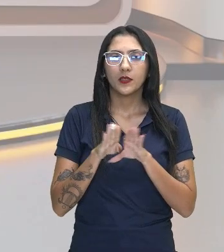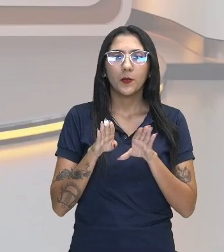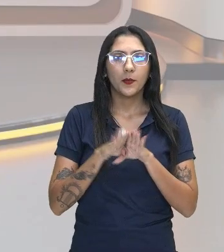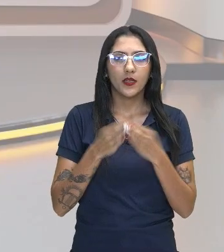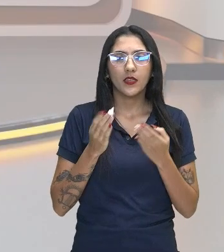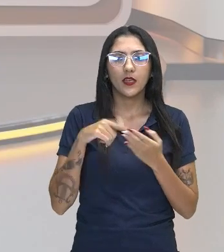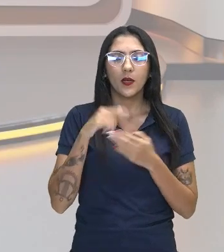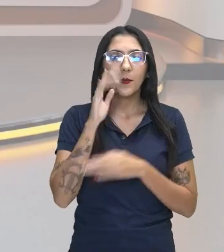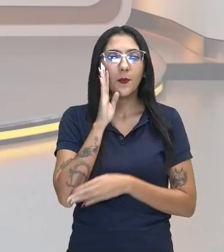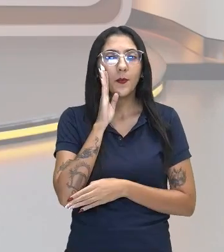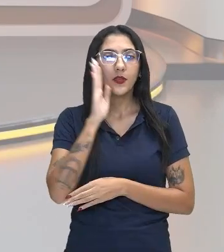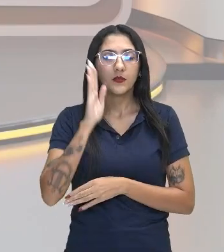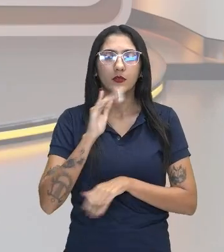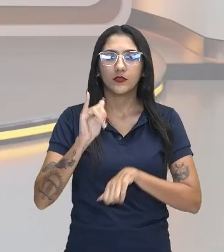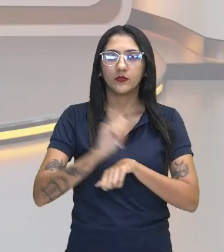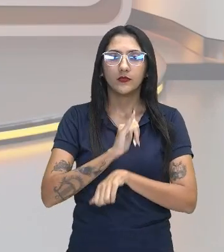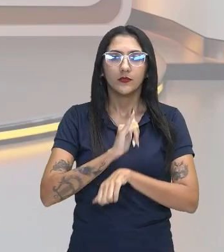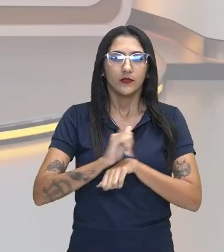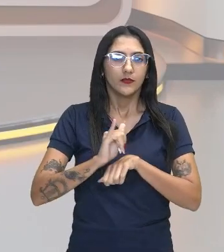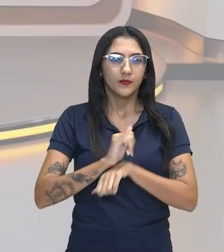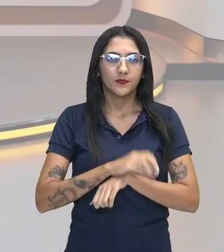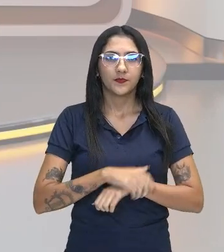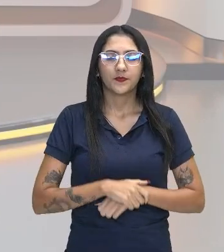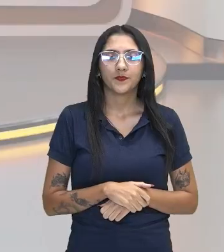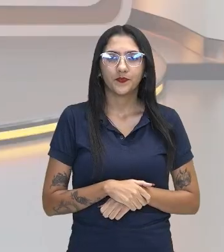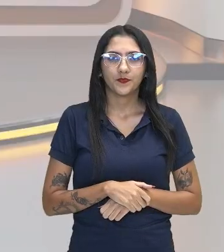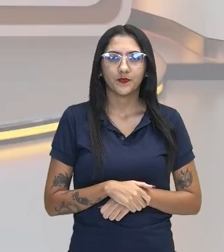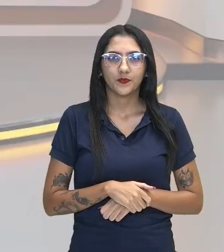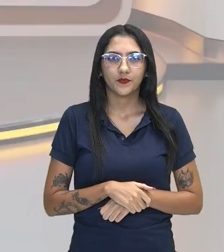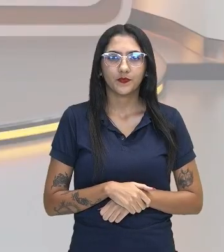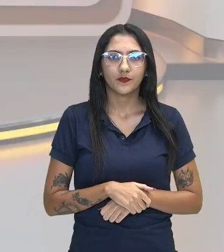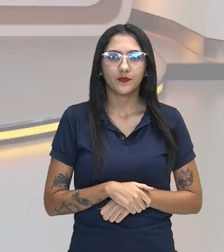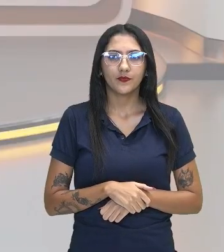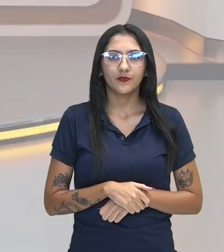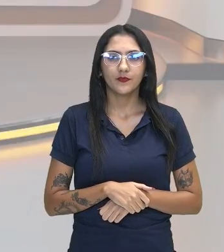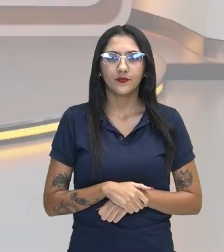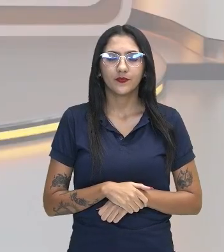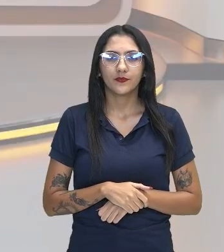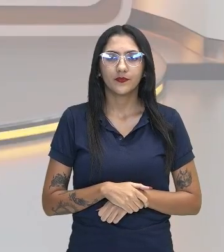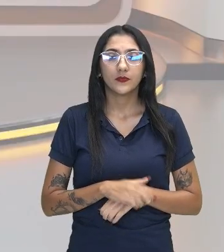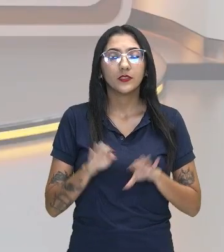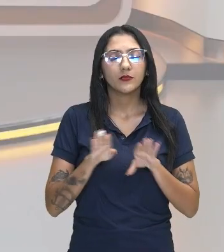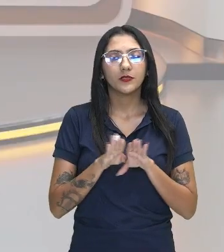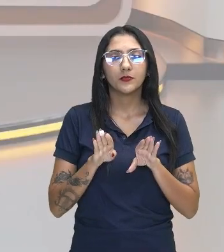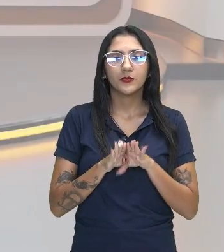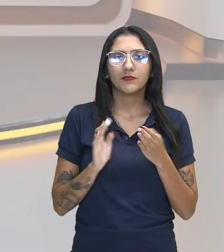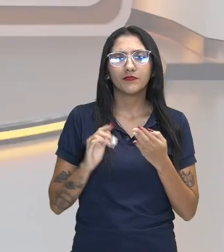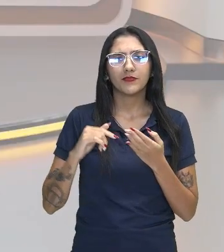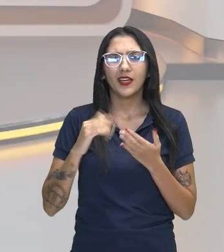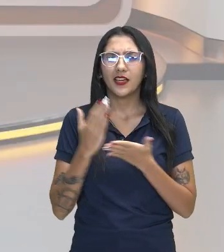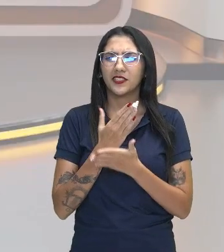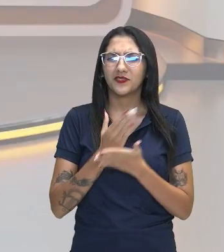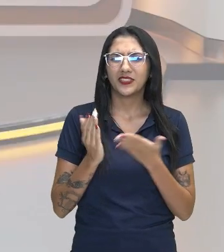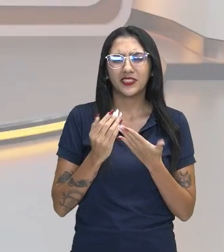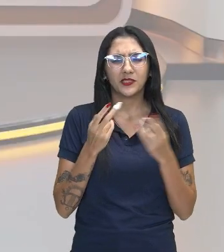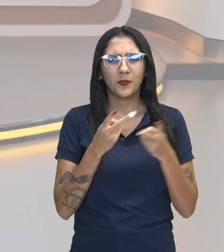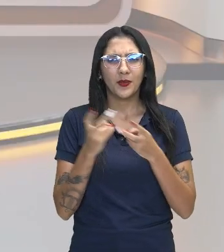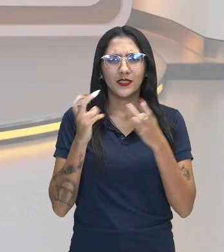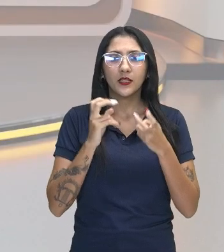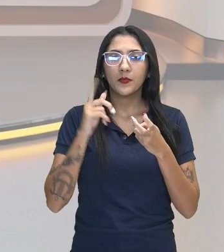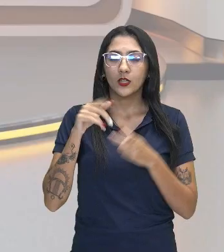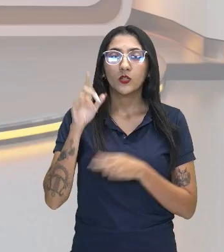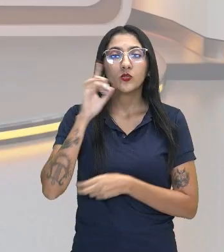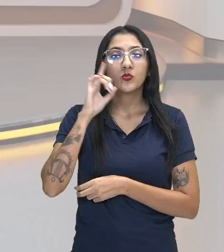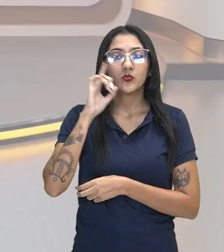das principais ferramentas. E como acaba estando no nosso cotidiano, a gente deixa um pouquinho de lado, mas a gente observa que acaba